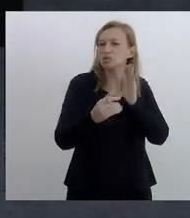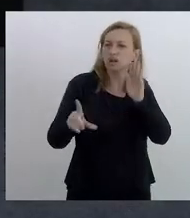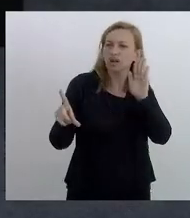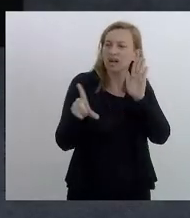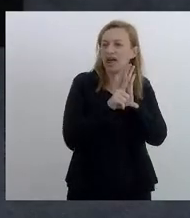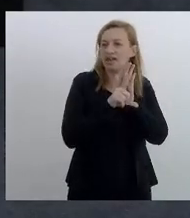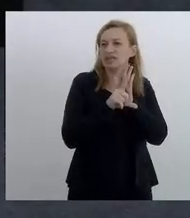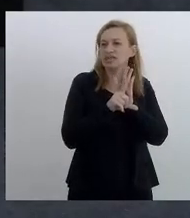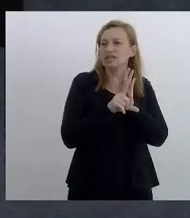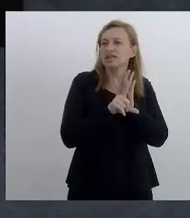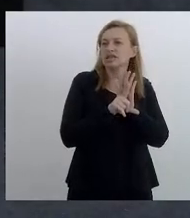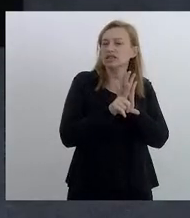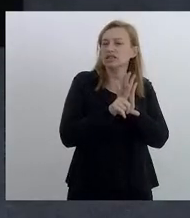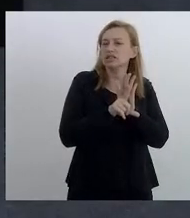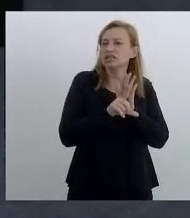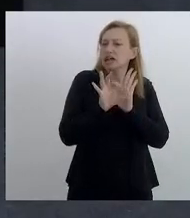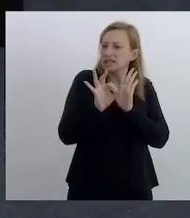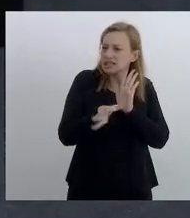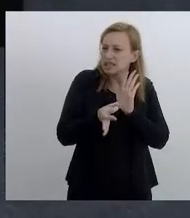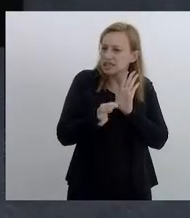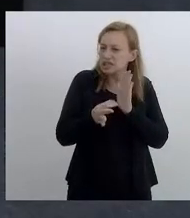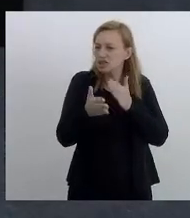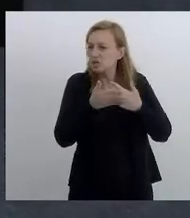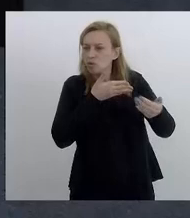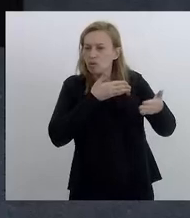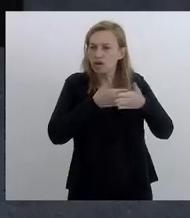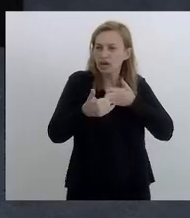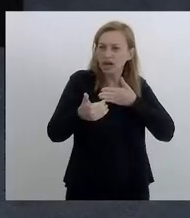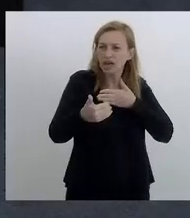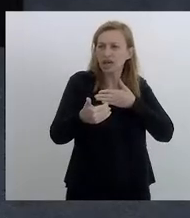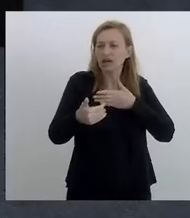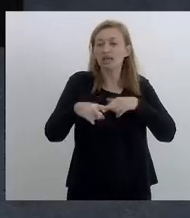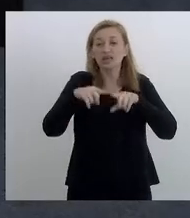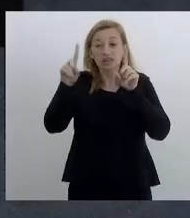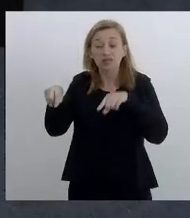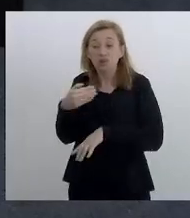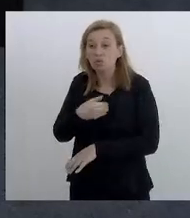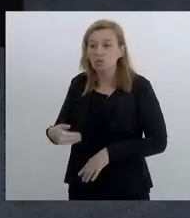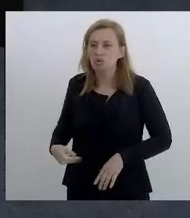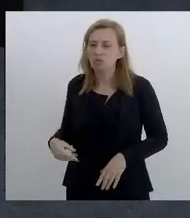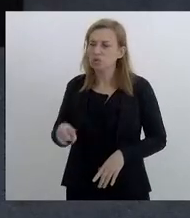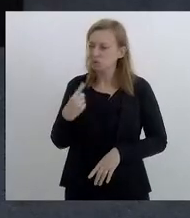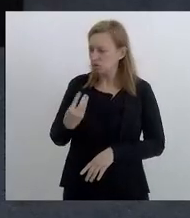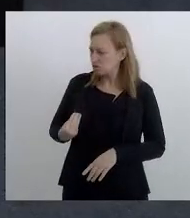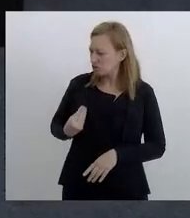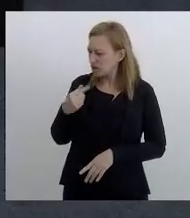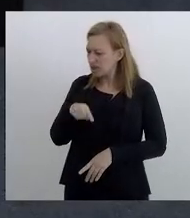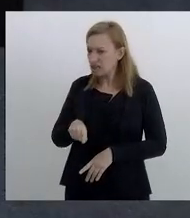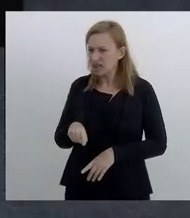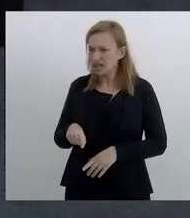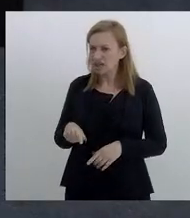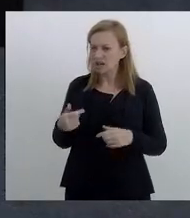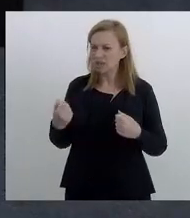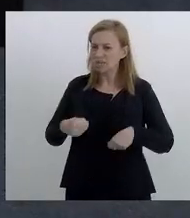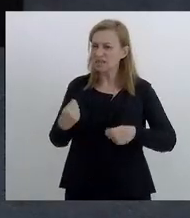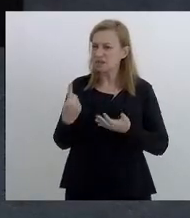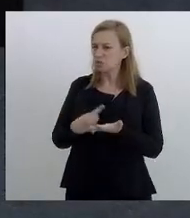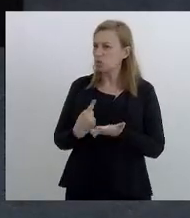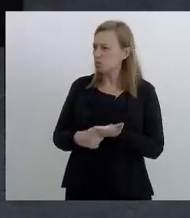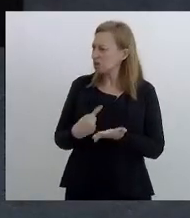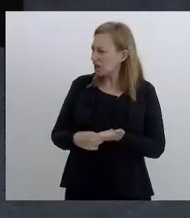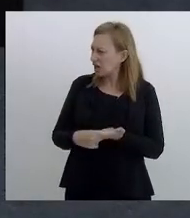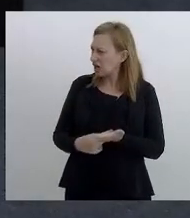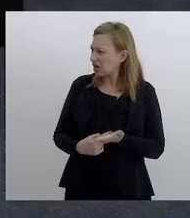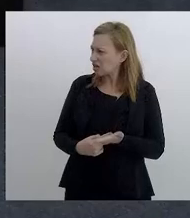legislações que são a garantia para qualquer servidor, nós não estaríamos aqui necessitando fazer acordo, né?